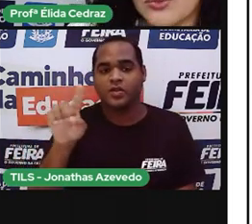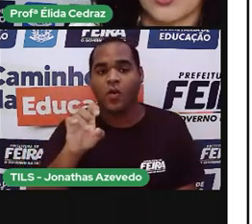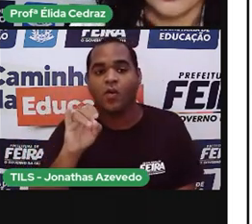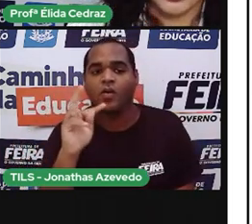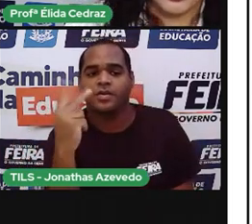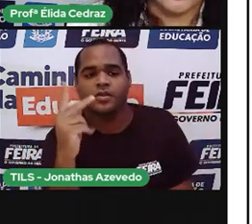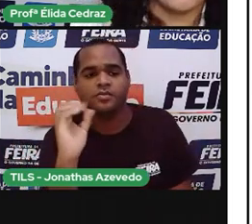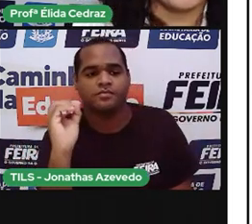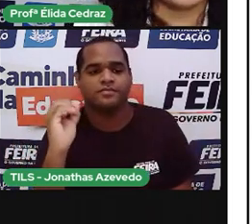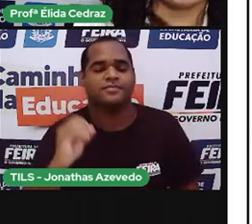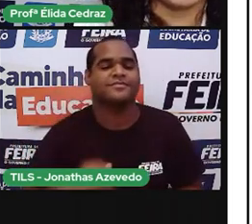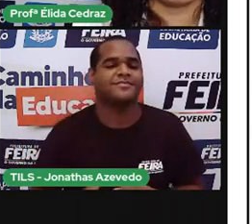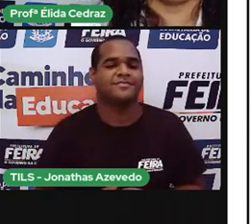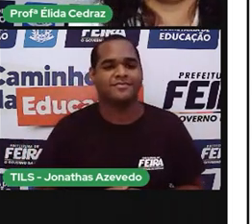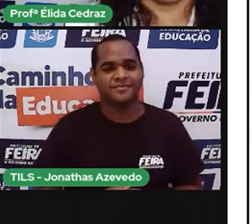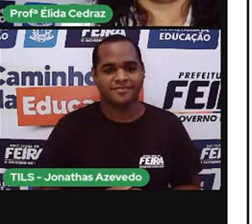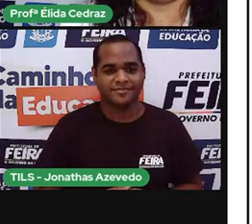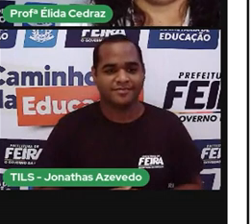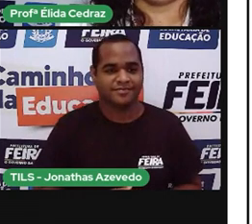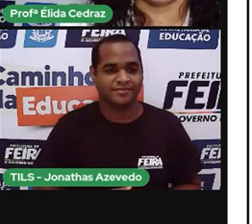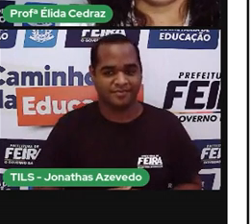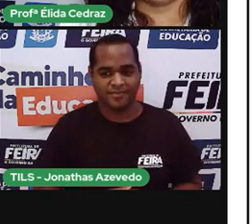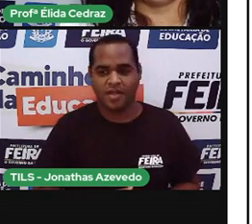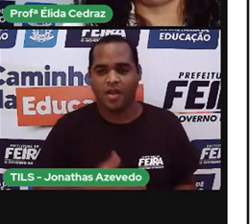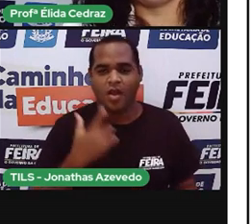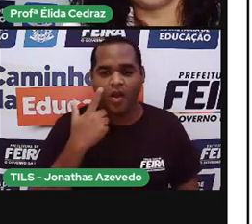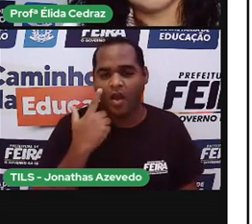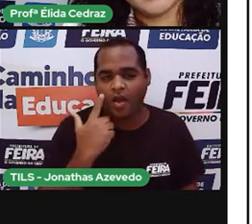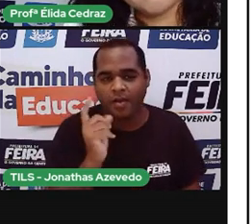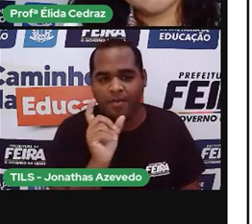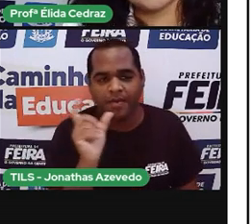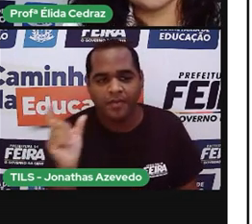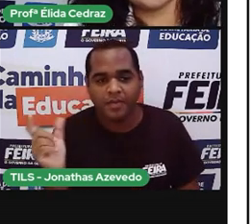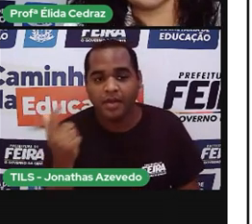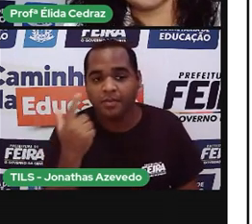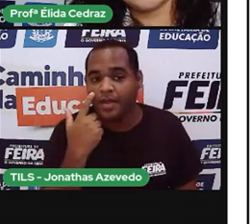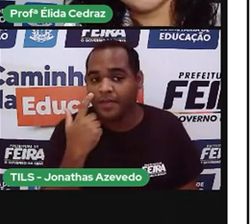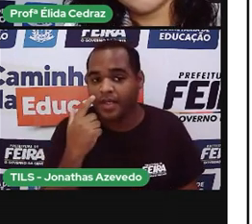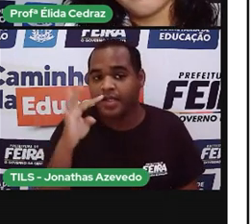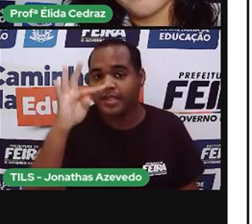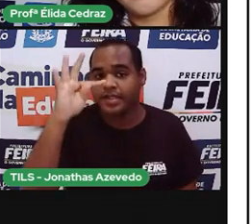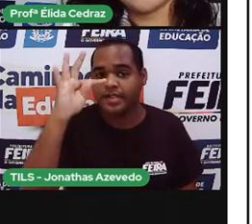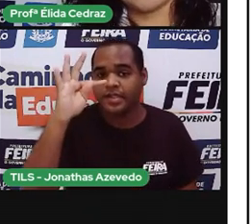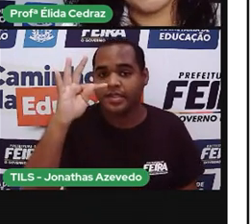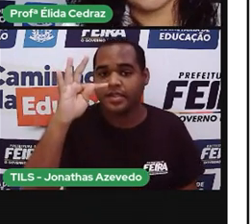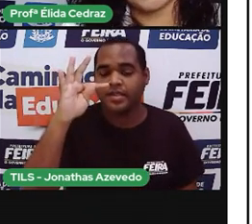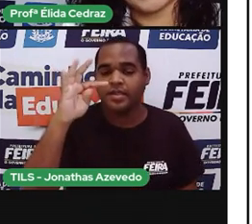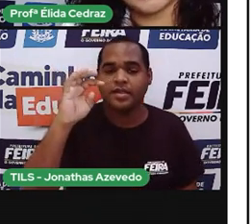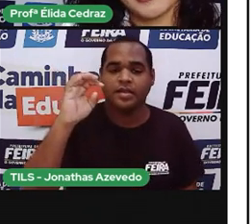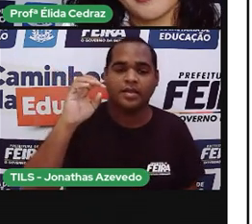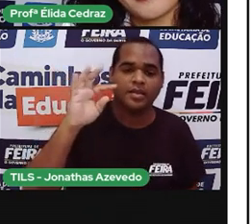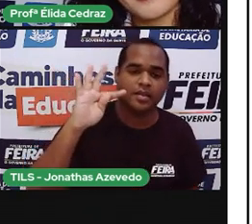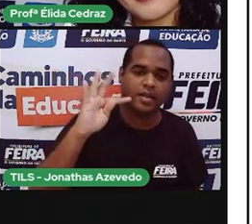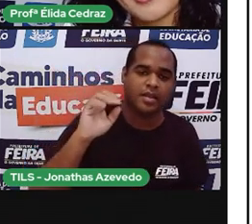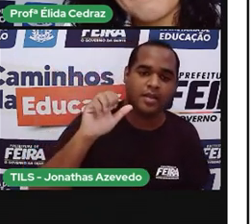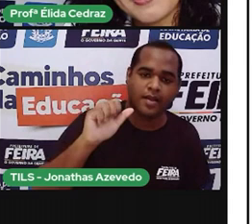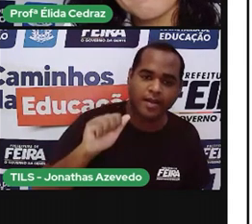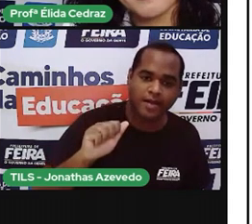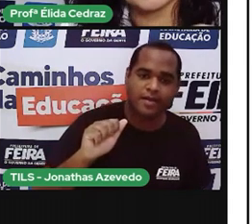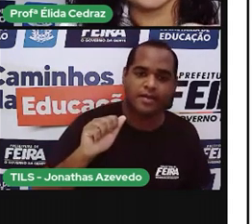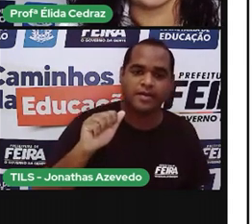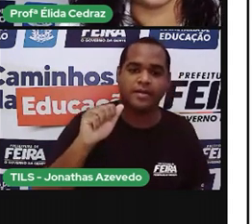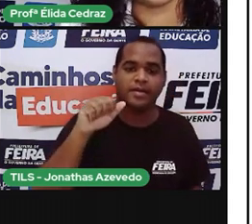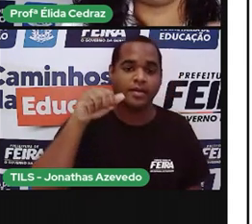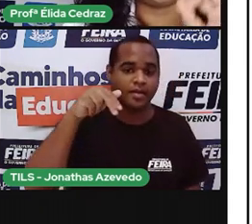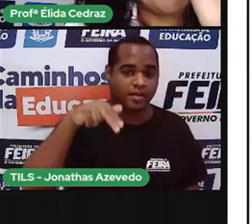tamborzinho Olha bem aquelas palavrinha só tem baixo de pé aí embaixo de ar